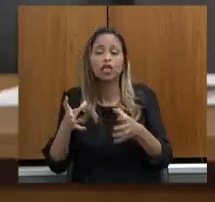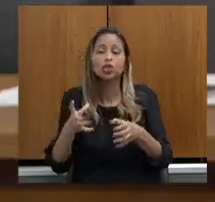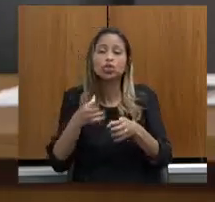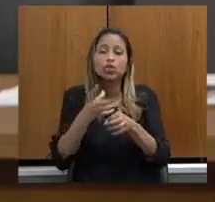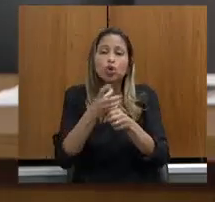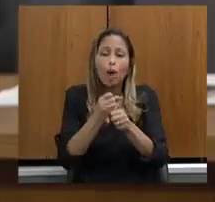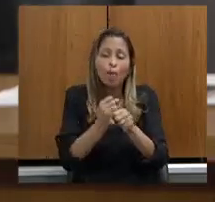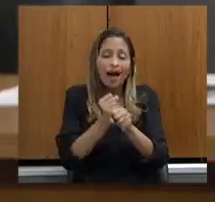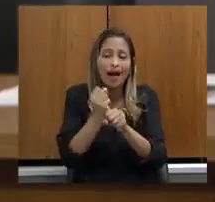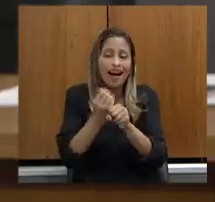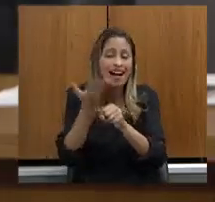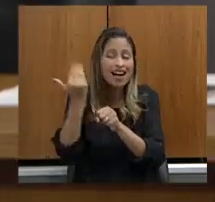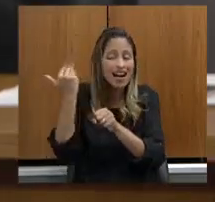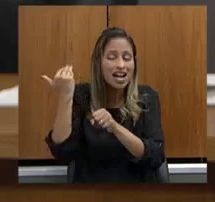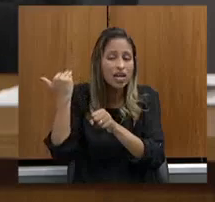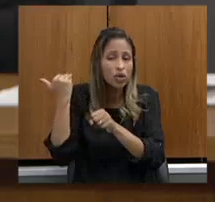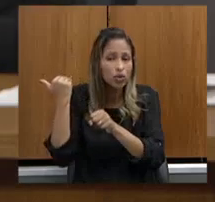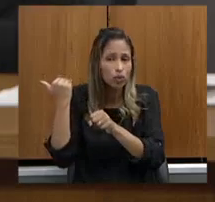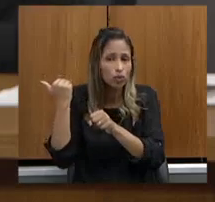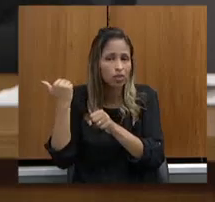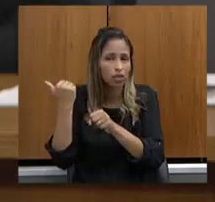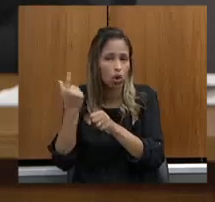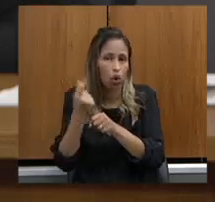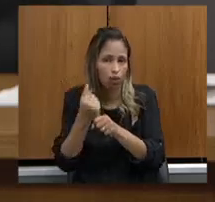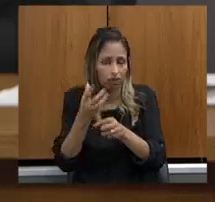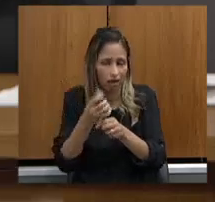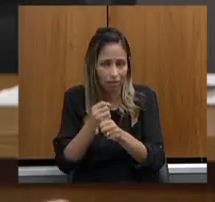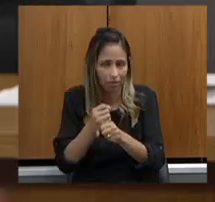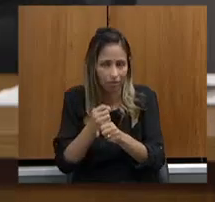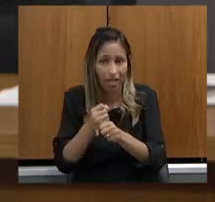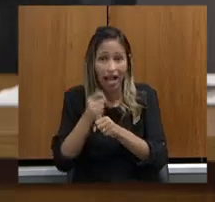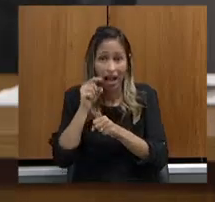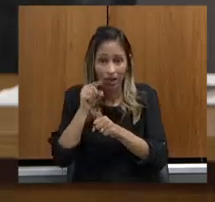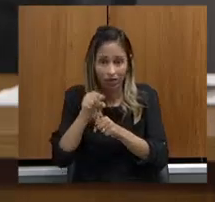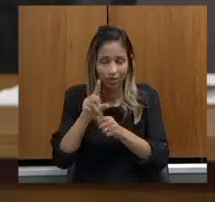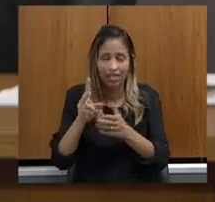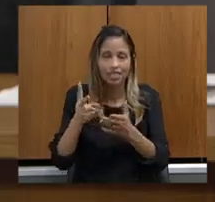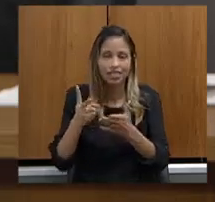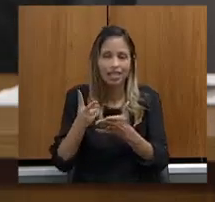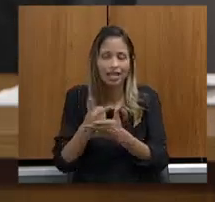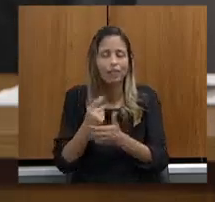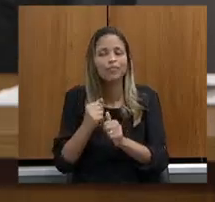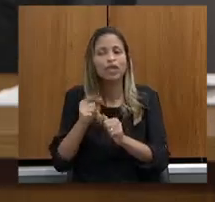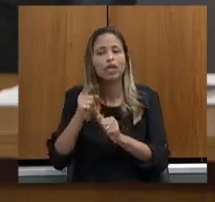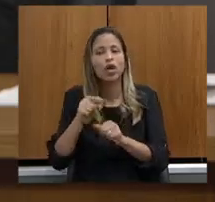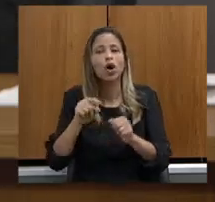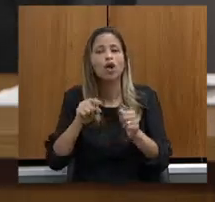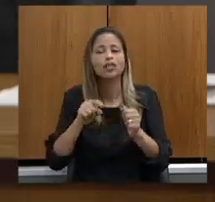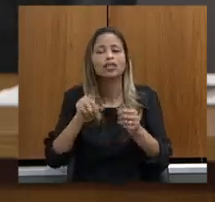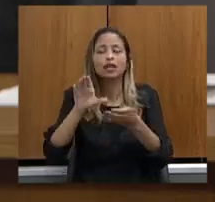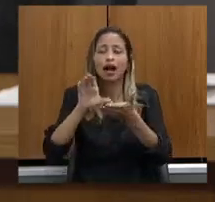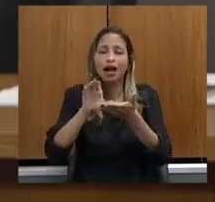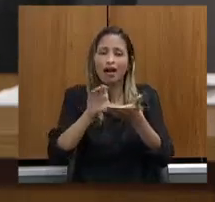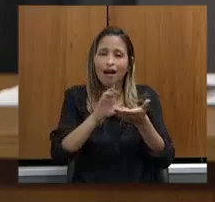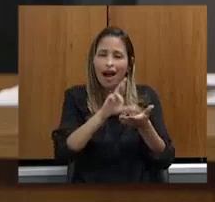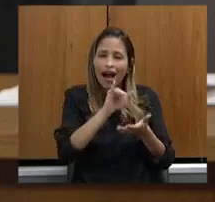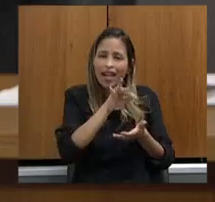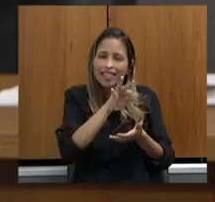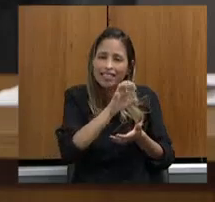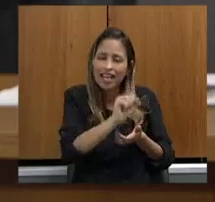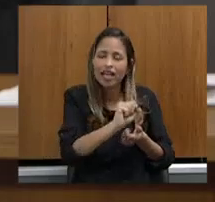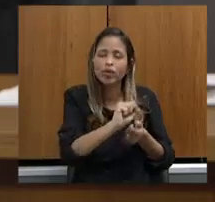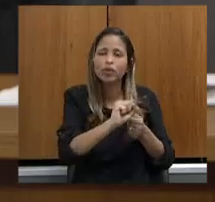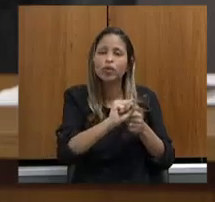somatório de vários anos que criam esse salto contábil e neste ponto quando a gente trata do rateio das despesas do fundeb